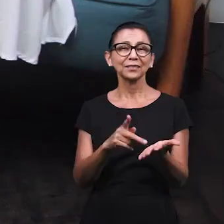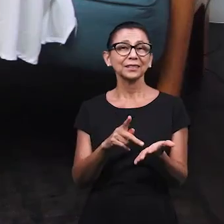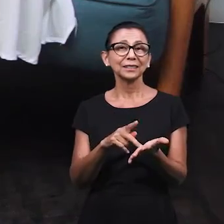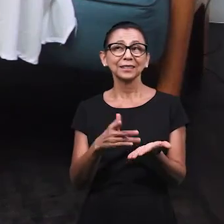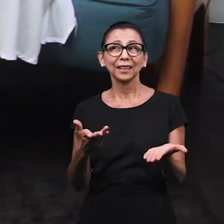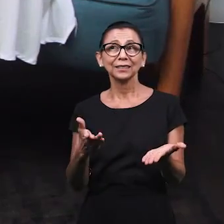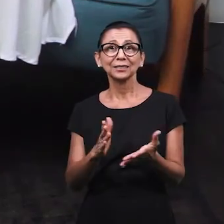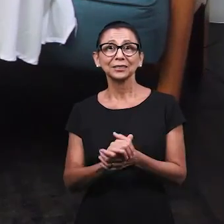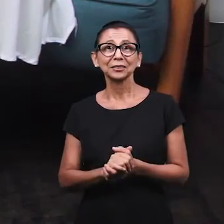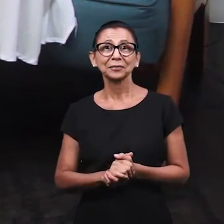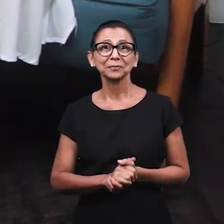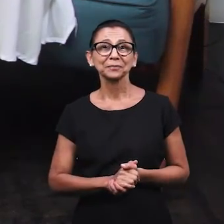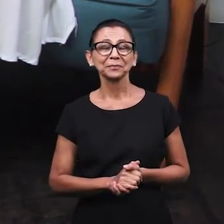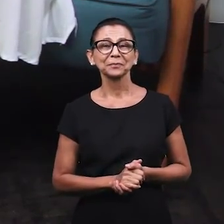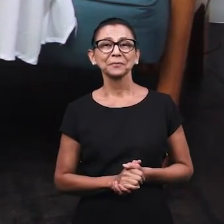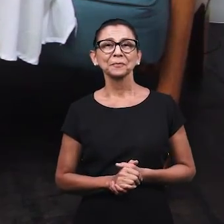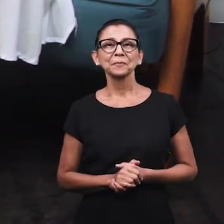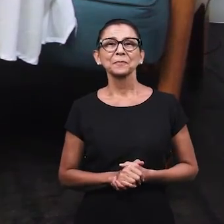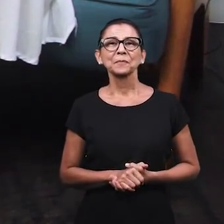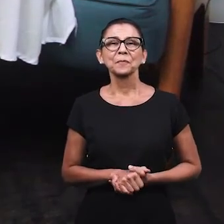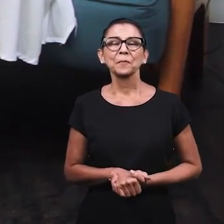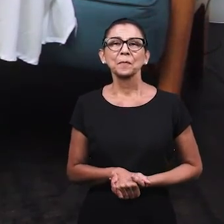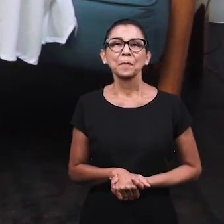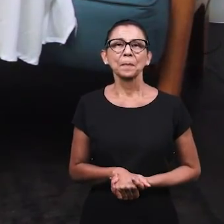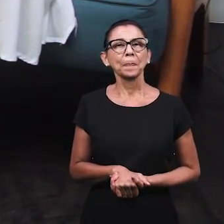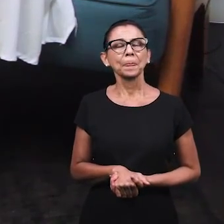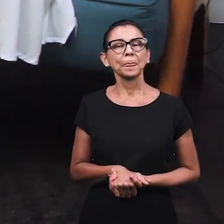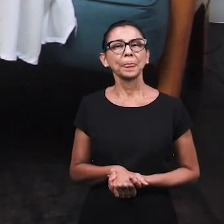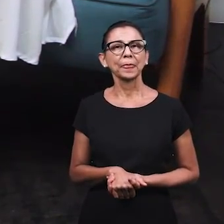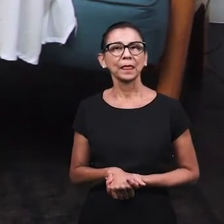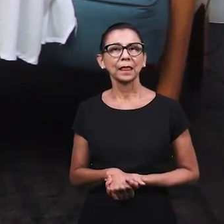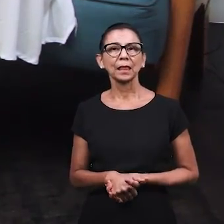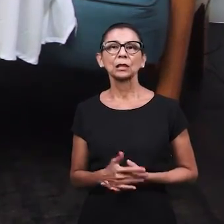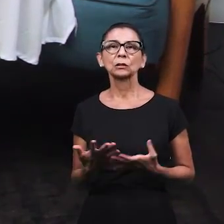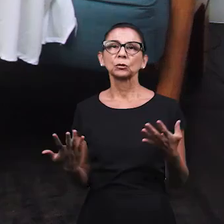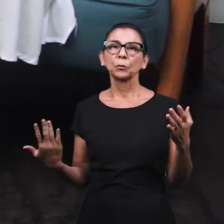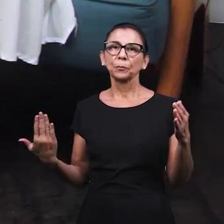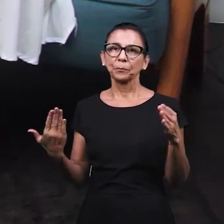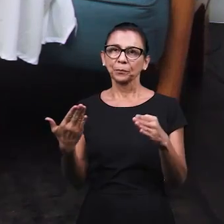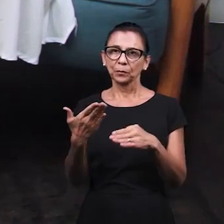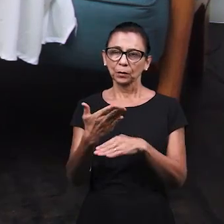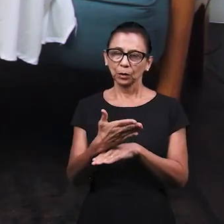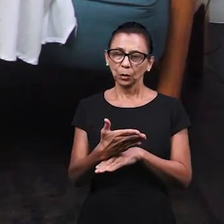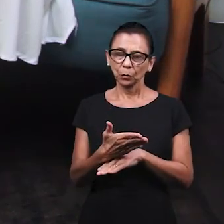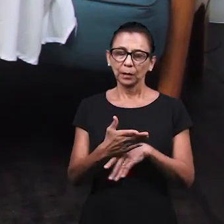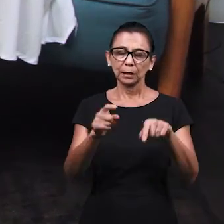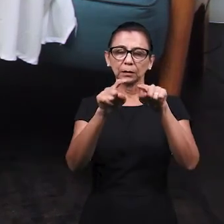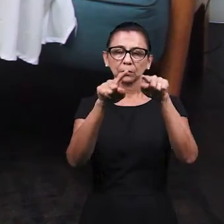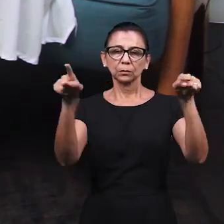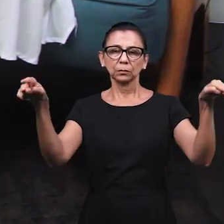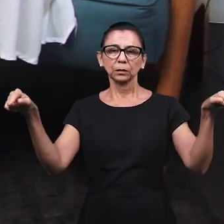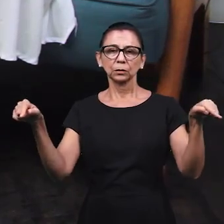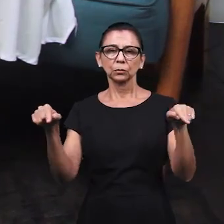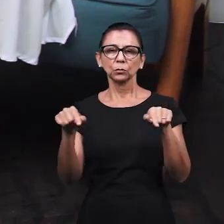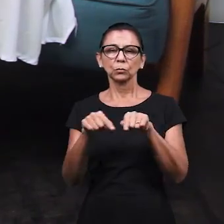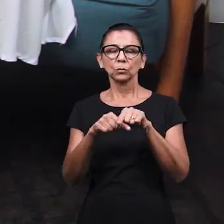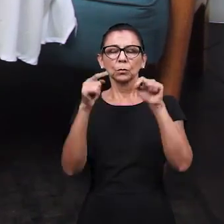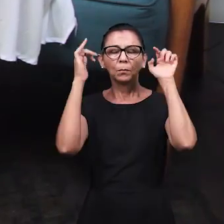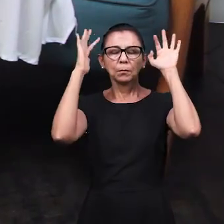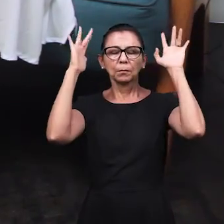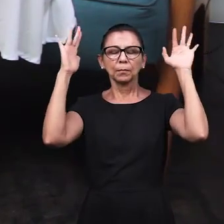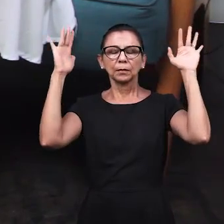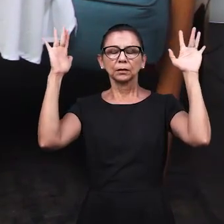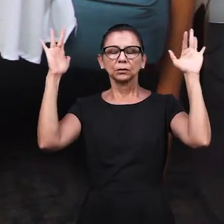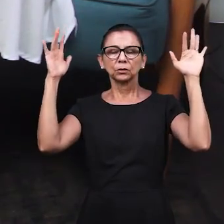microfone, eu estava gravando para as crianças que vão ouvir. E é nitidamente isso. Quando eu entro no estúdio, eu vou gravar, eu imagino uma criança